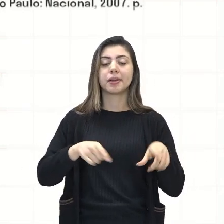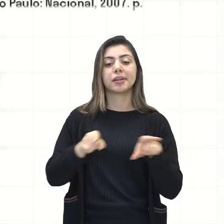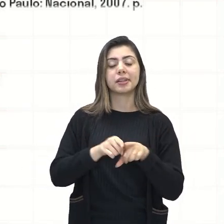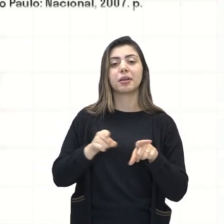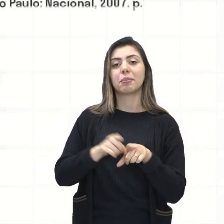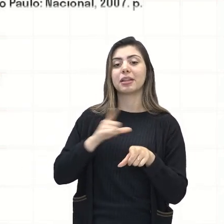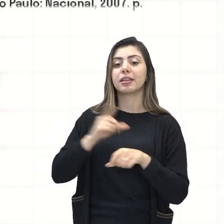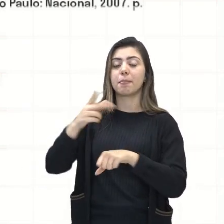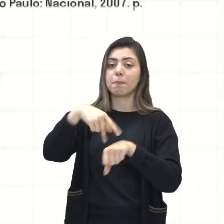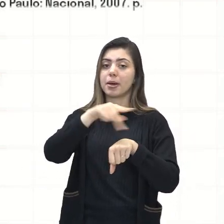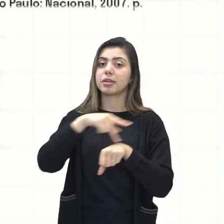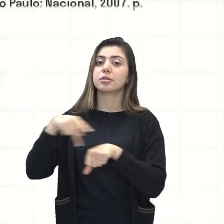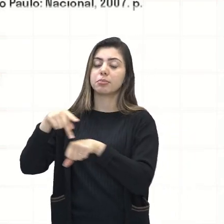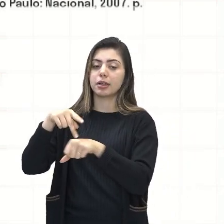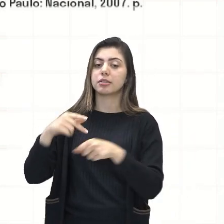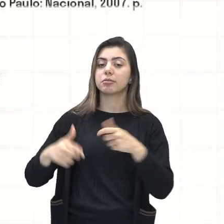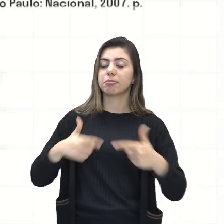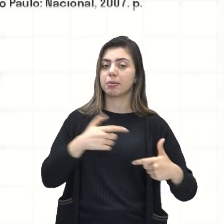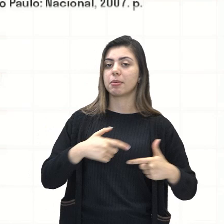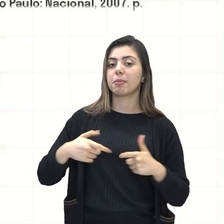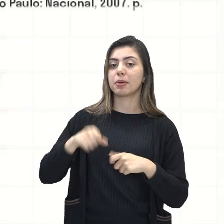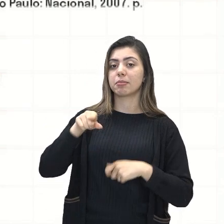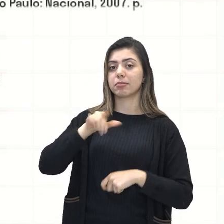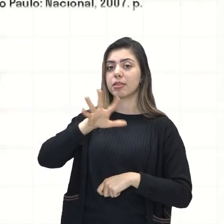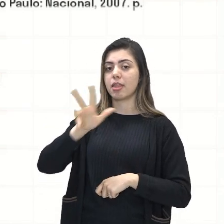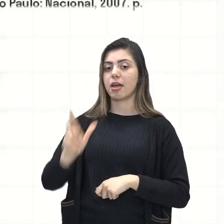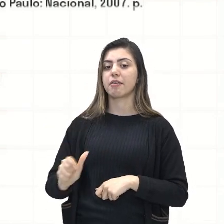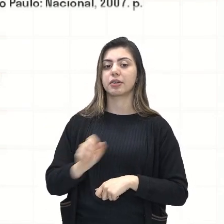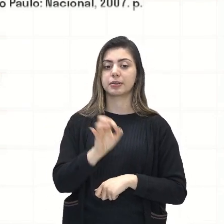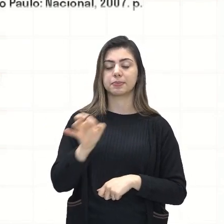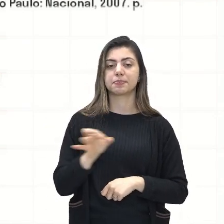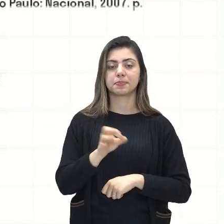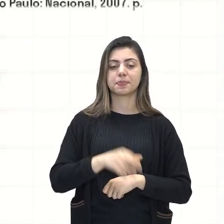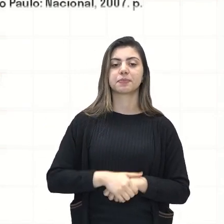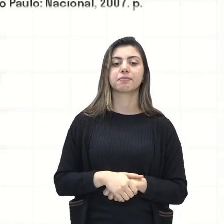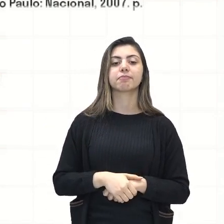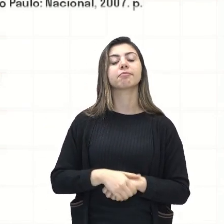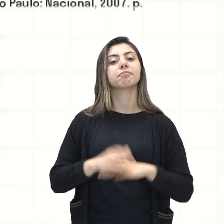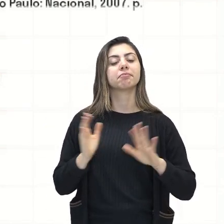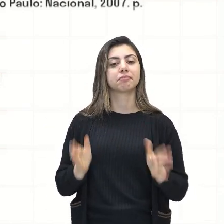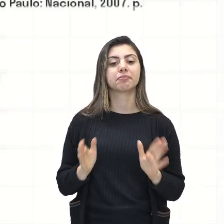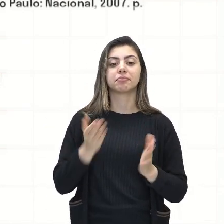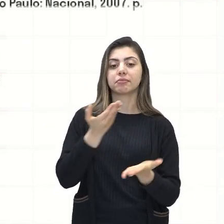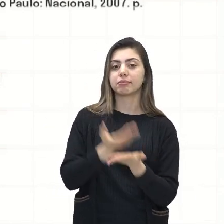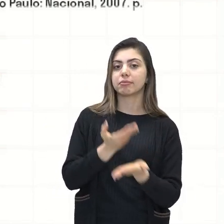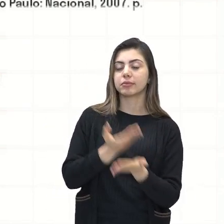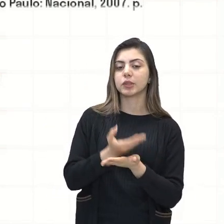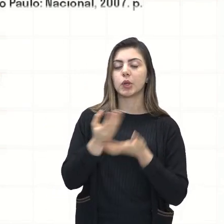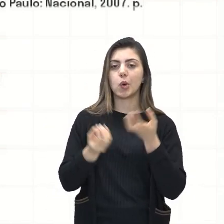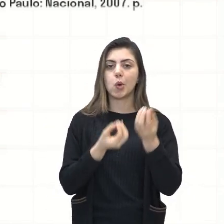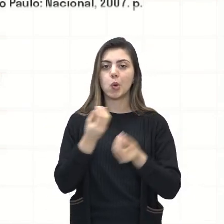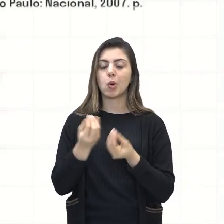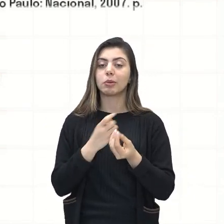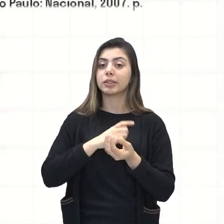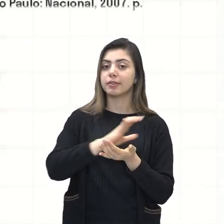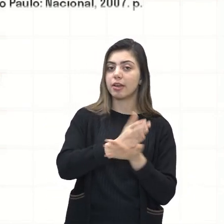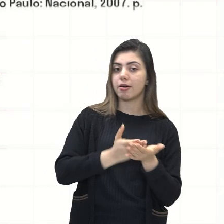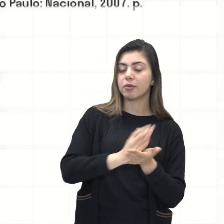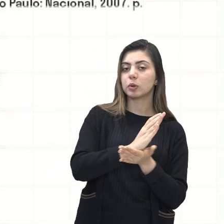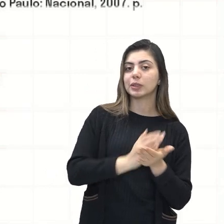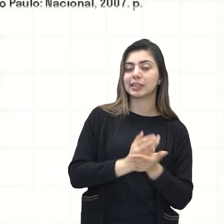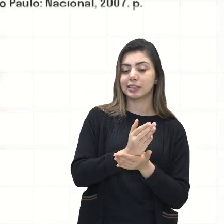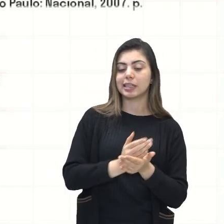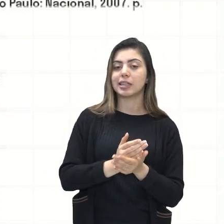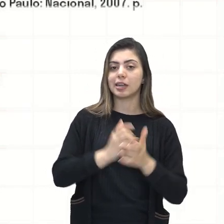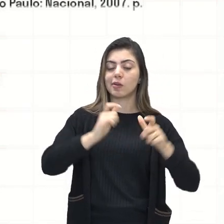diferentes nações do continente africano, certo? Bem, agora que a gente já viu como foi essa questão da fronteira dentro do